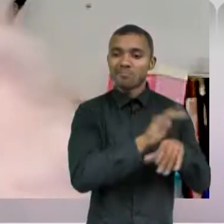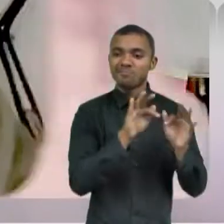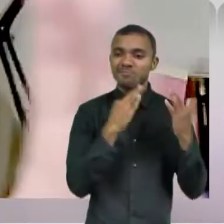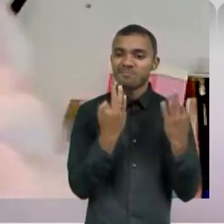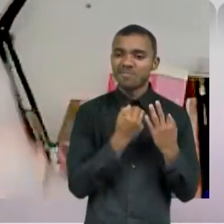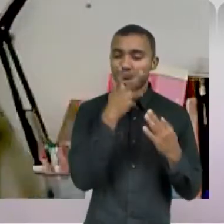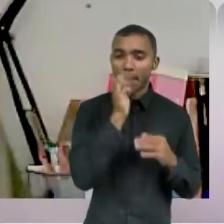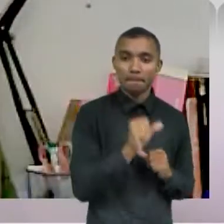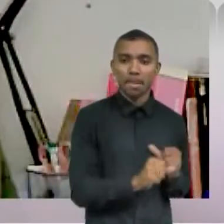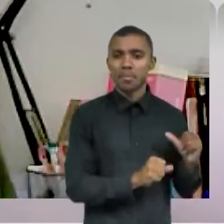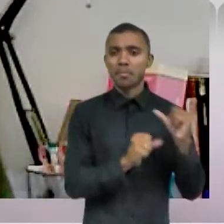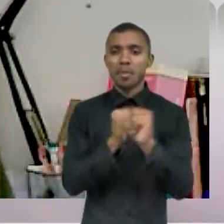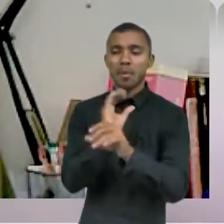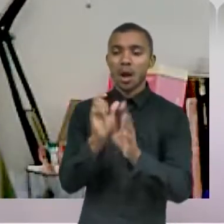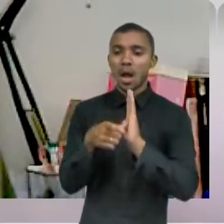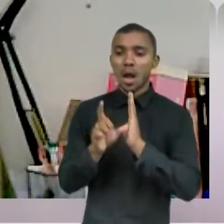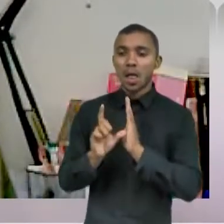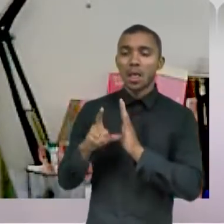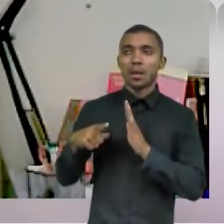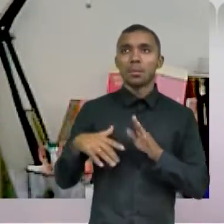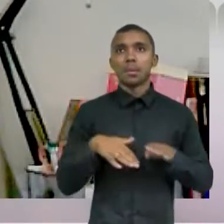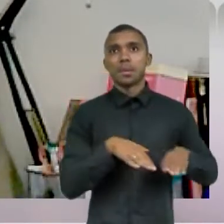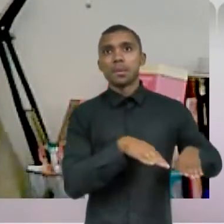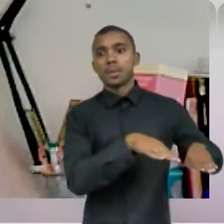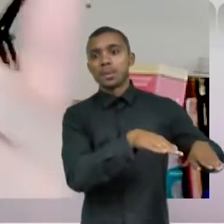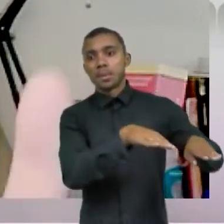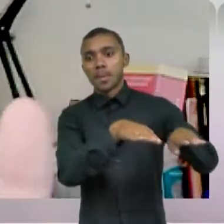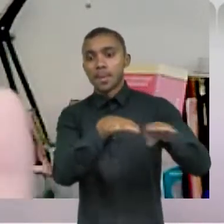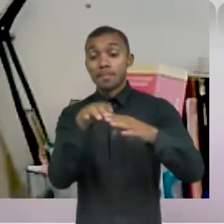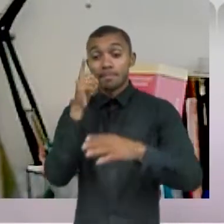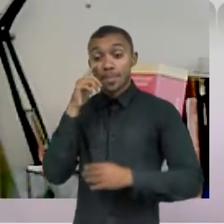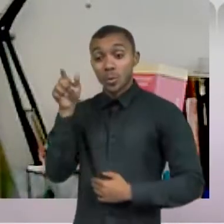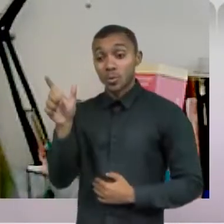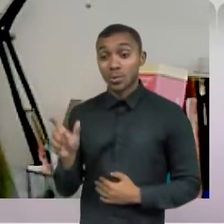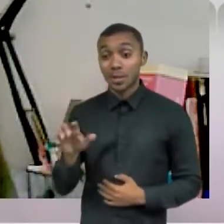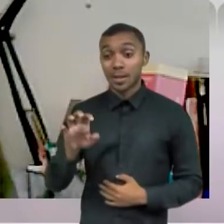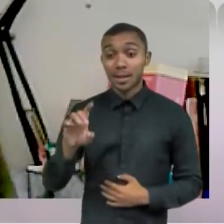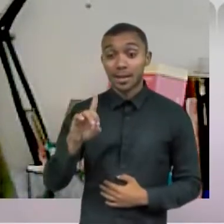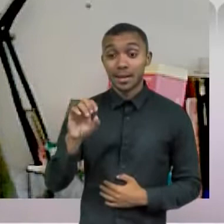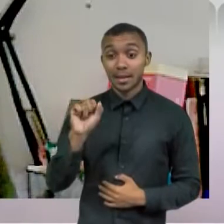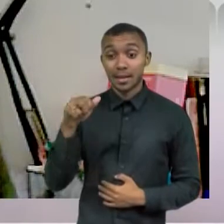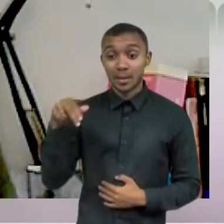de paradigmas, uma série de convenções. E quando o Edson entra